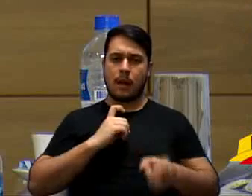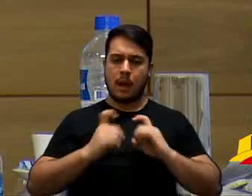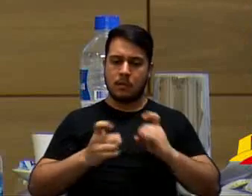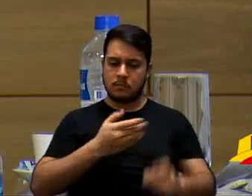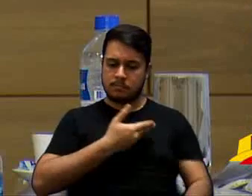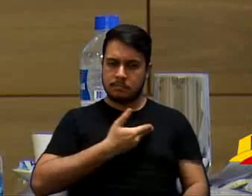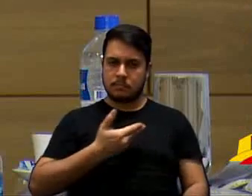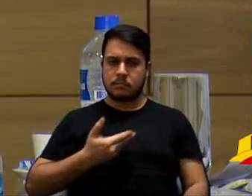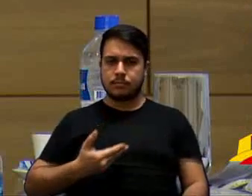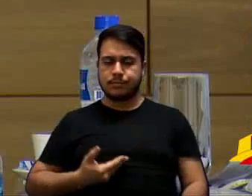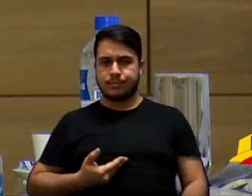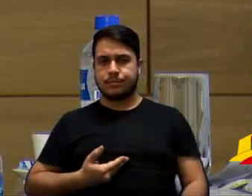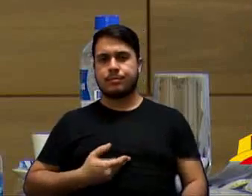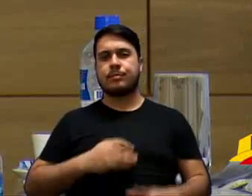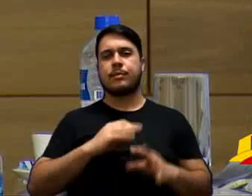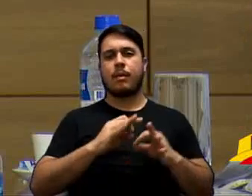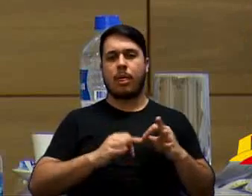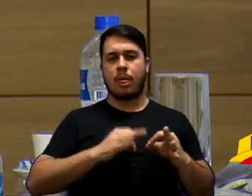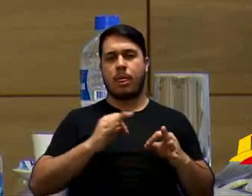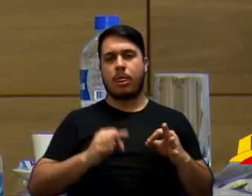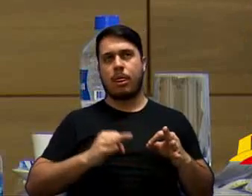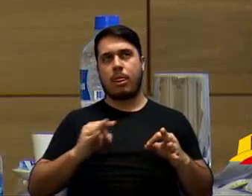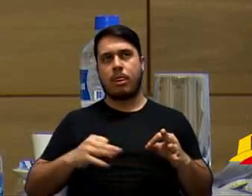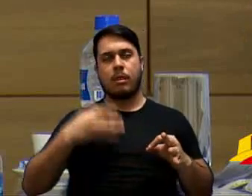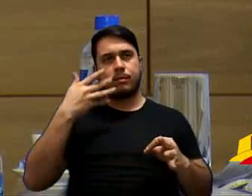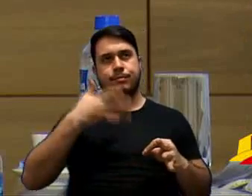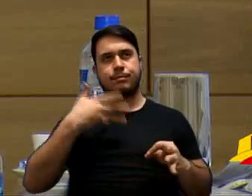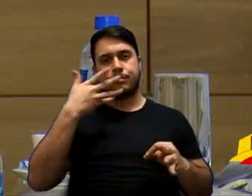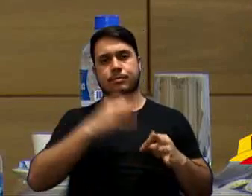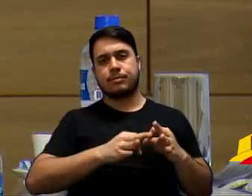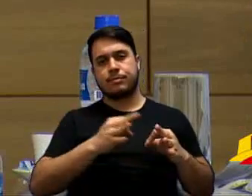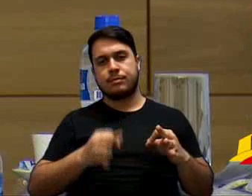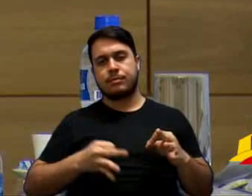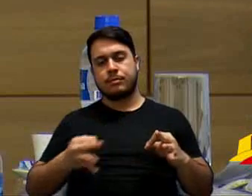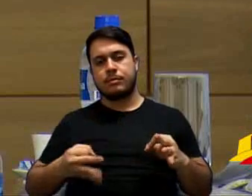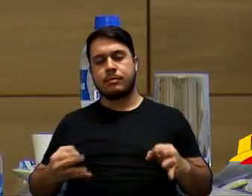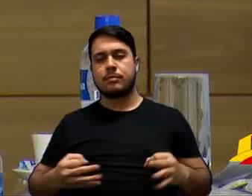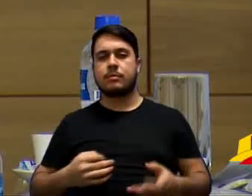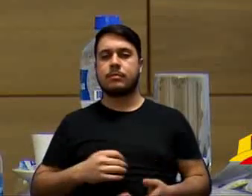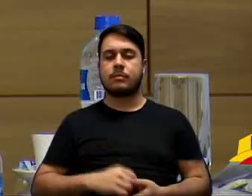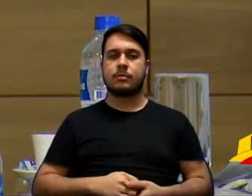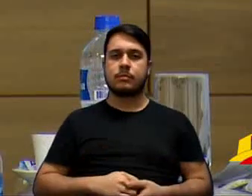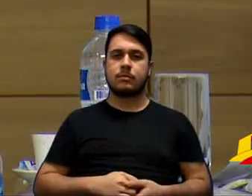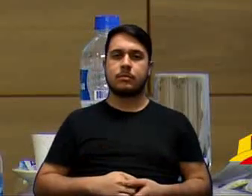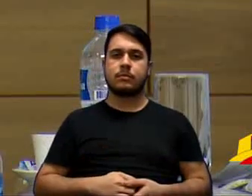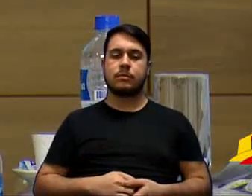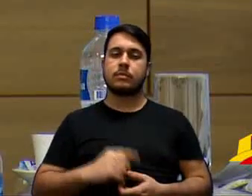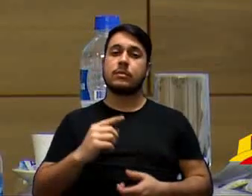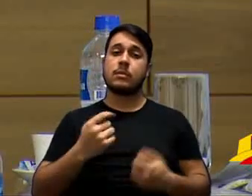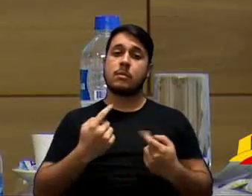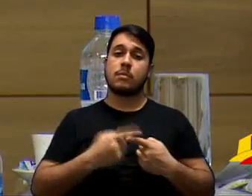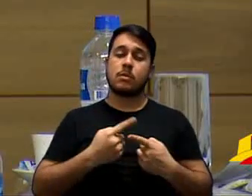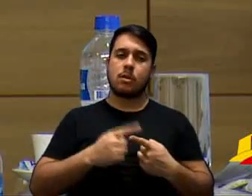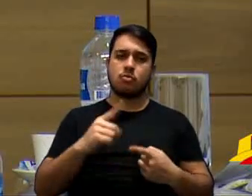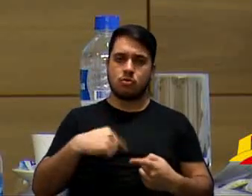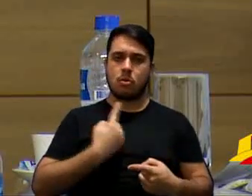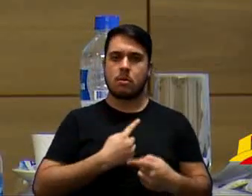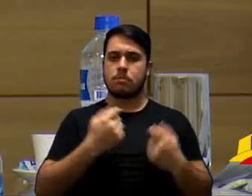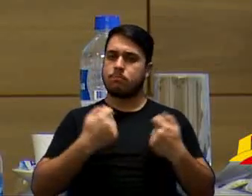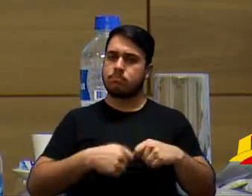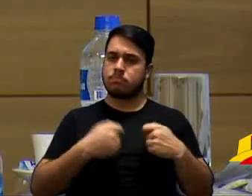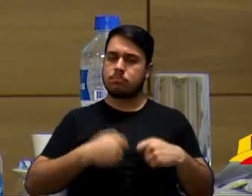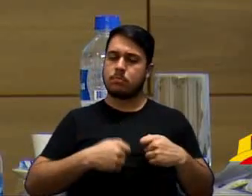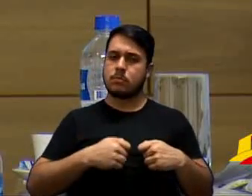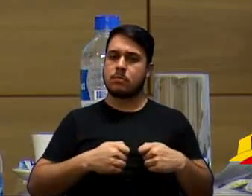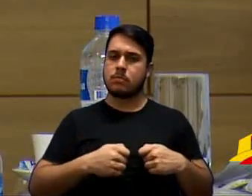que fica só um discurso no onze encaminhamentos base pra gente poder encaminhar as ações e voltar a ter uma outra reunião